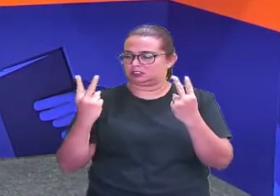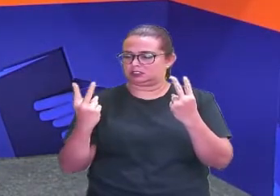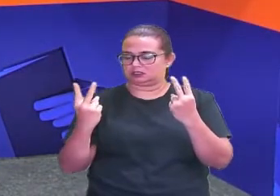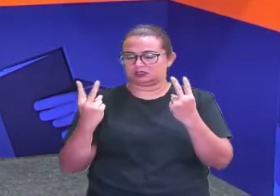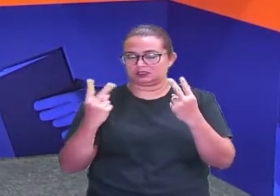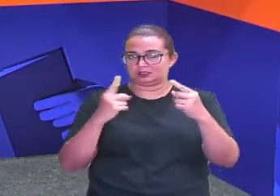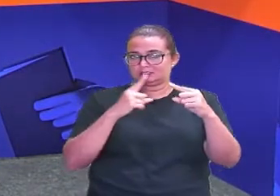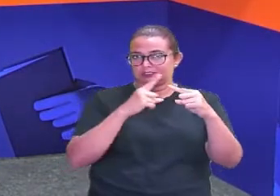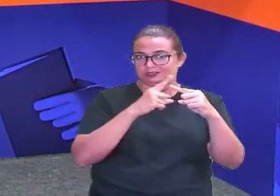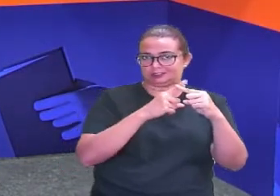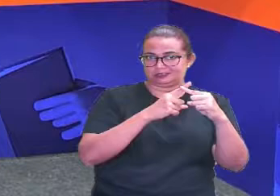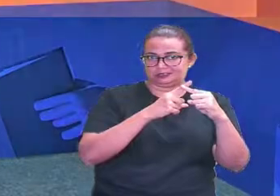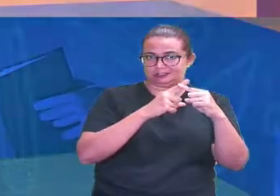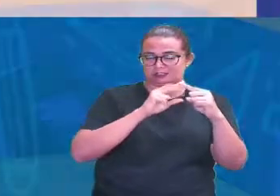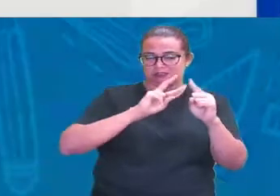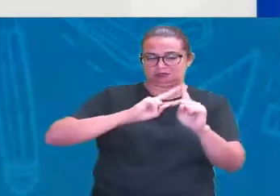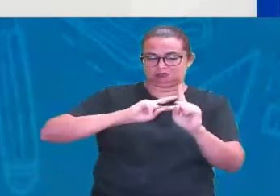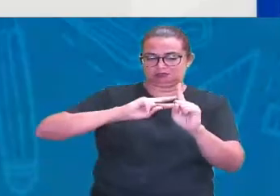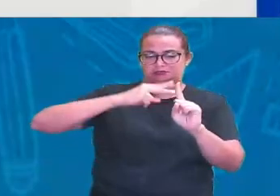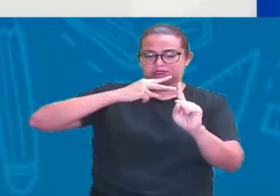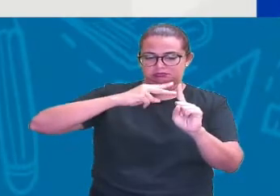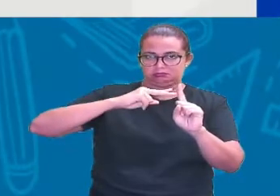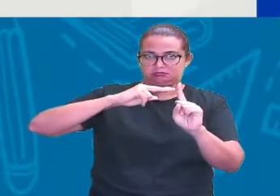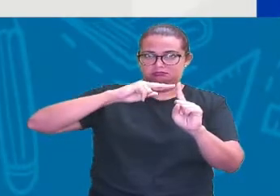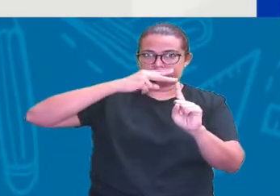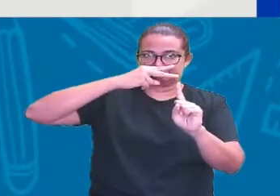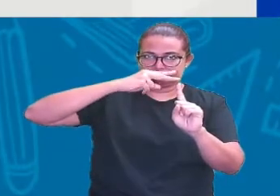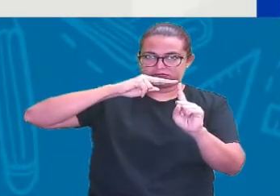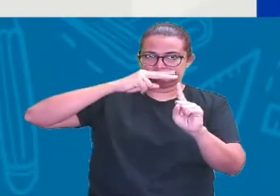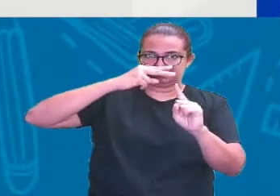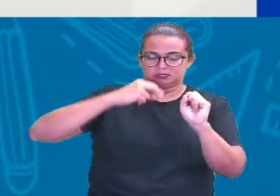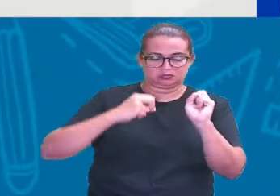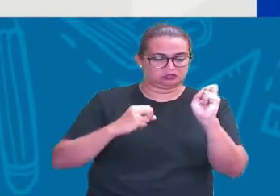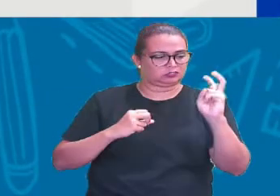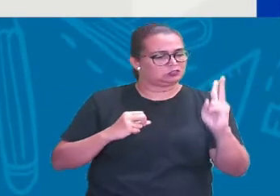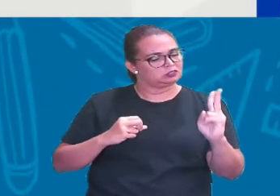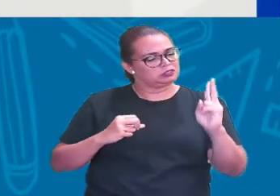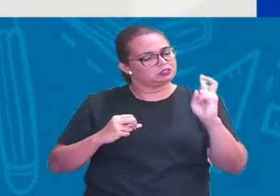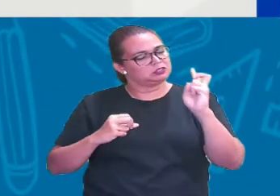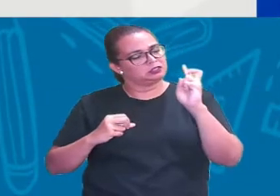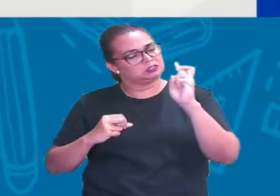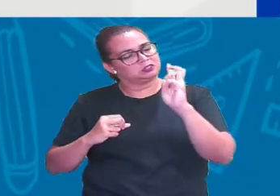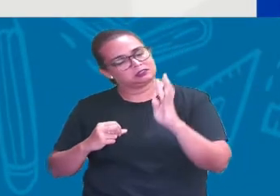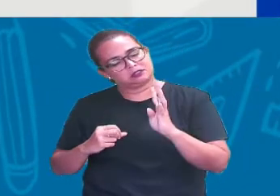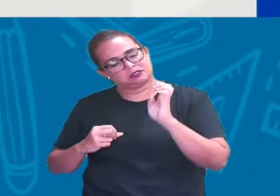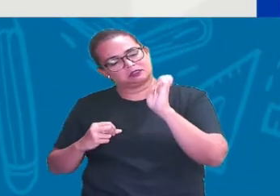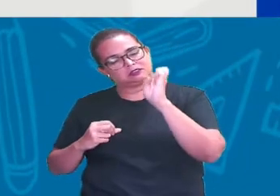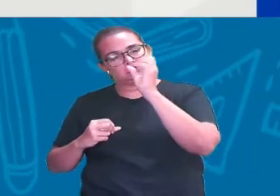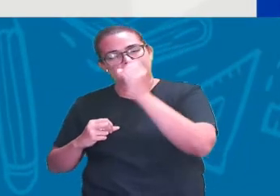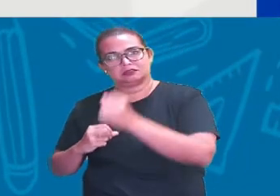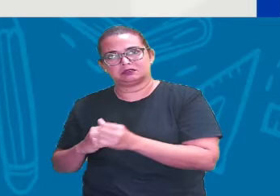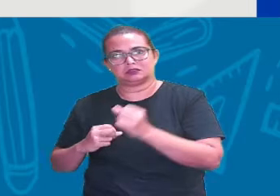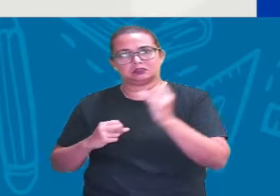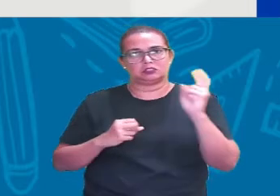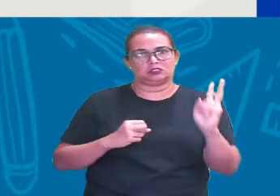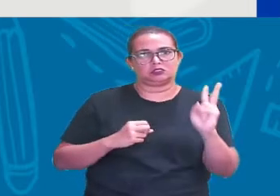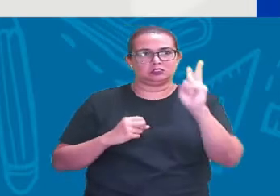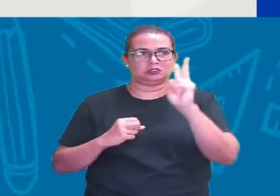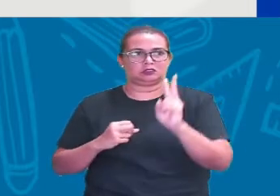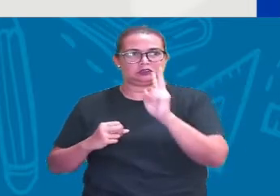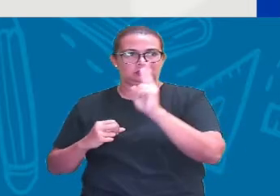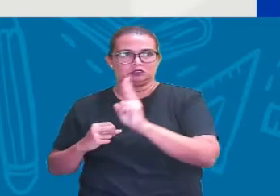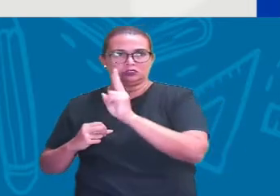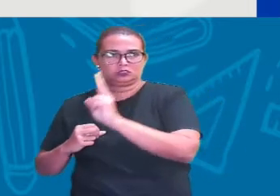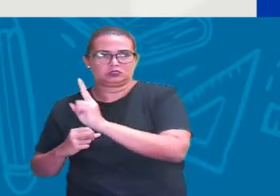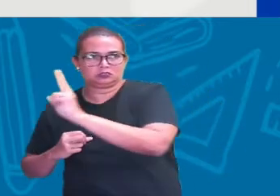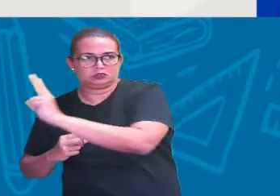ó, observando a tela, nós vamos ver, ela desceu aqui um pouquinho, tá certo? Mas dá pra gente compreender, tá? Então, sempre vamos